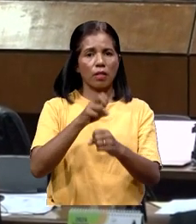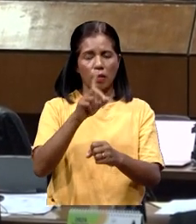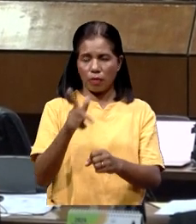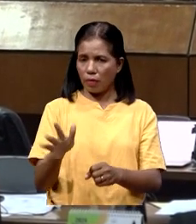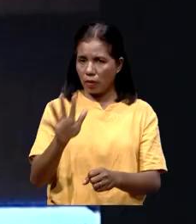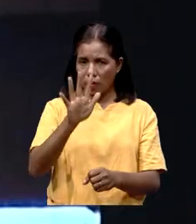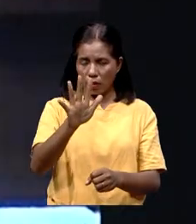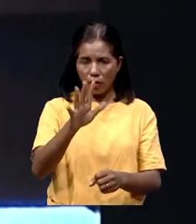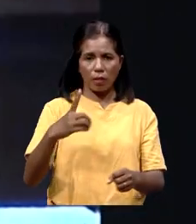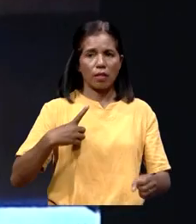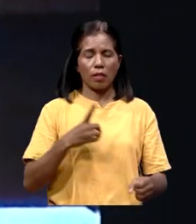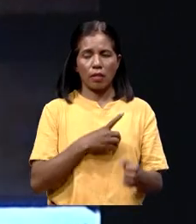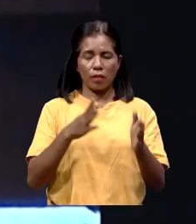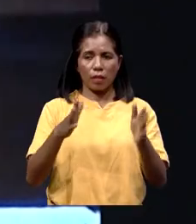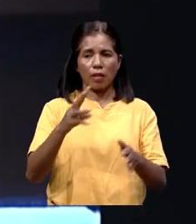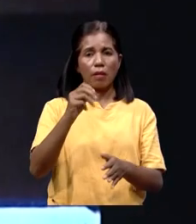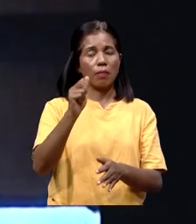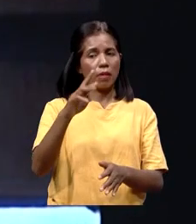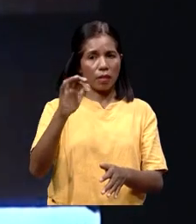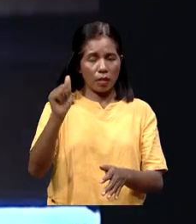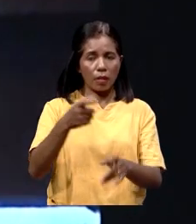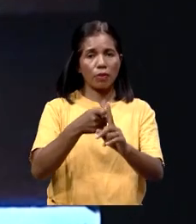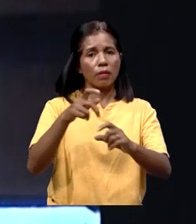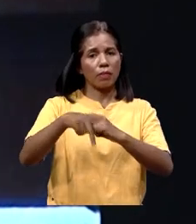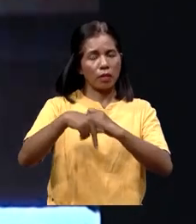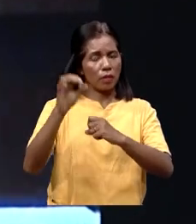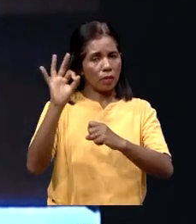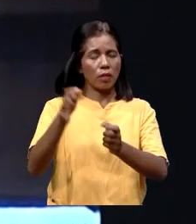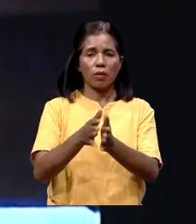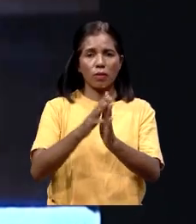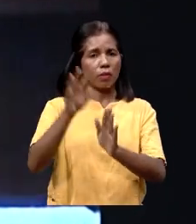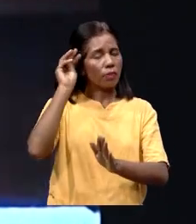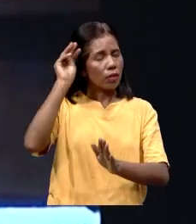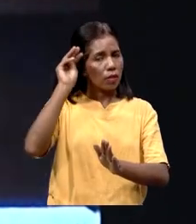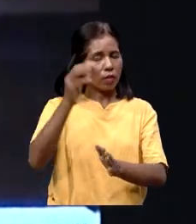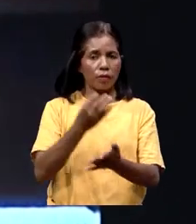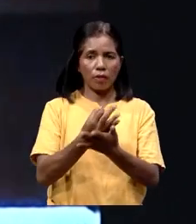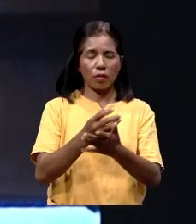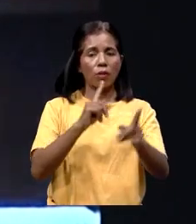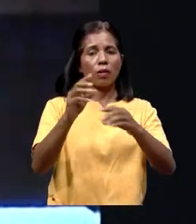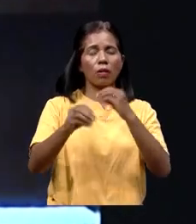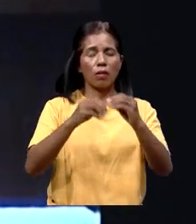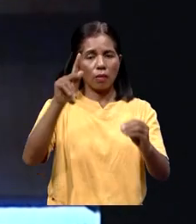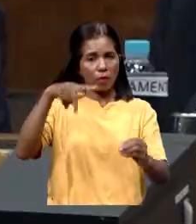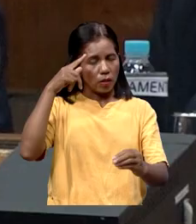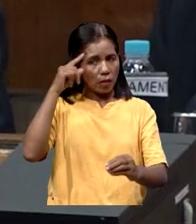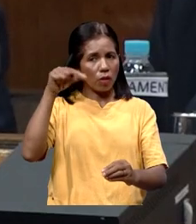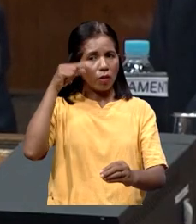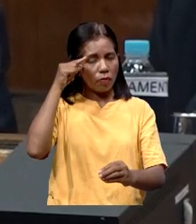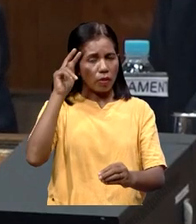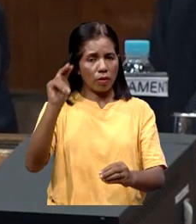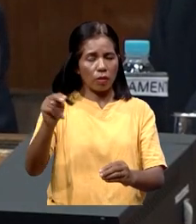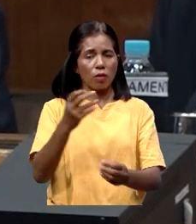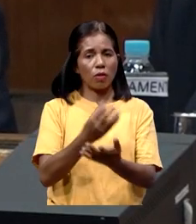Lima, deputada Maria Angélica Rangel, o bancada Fretling, o Ministério de Finanças, a tu explica com a política governo União, ba fundo